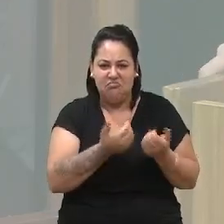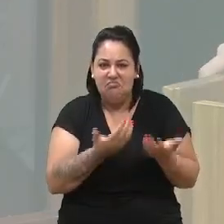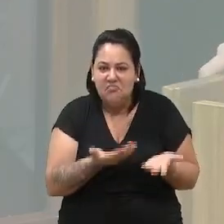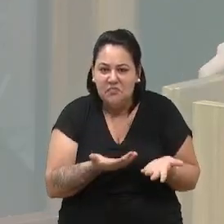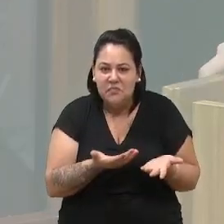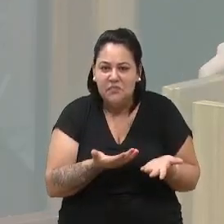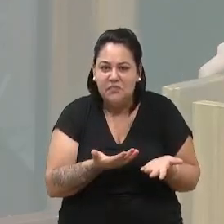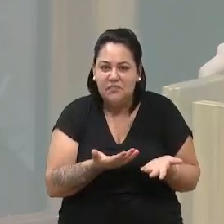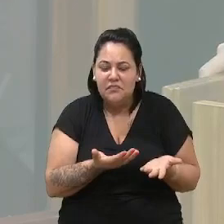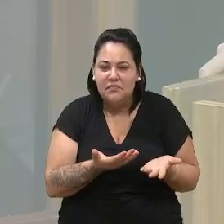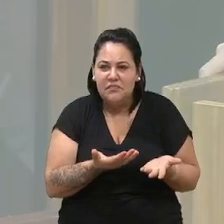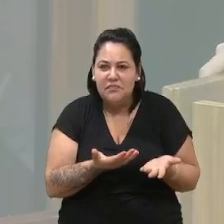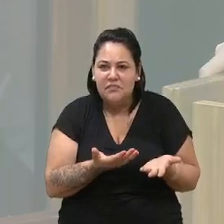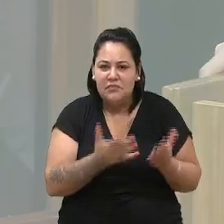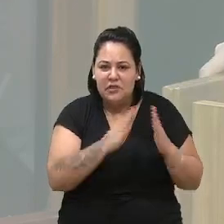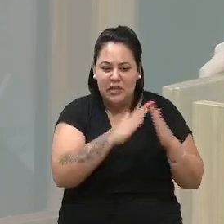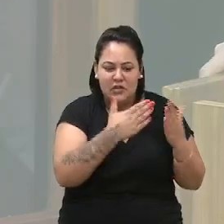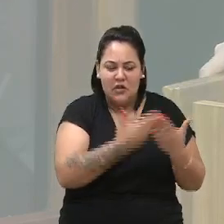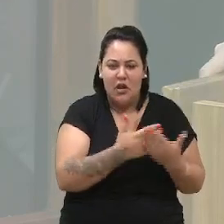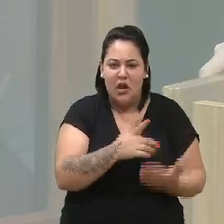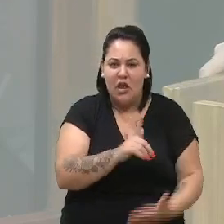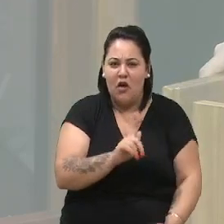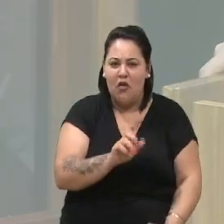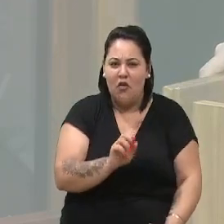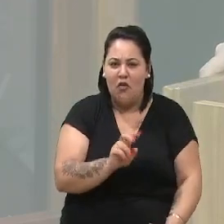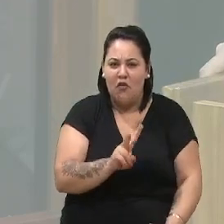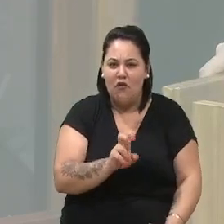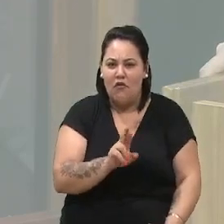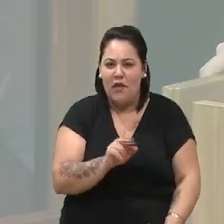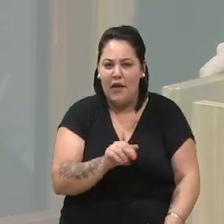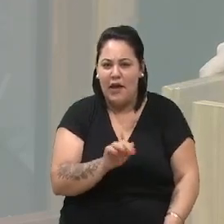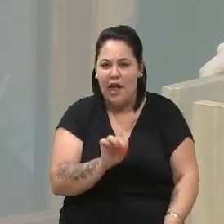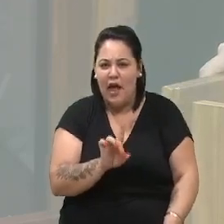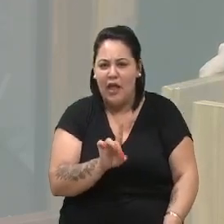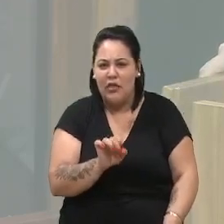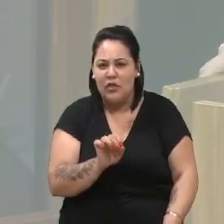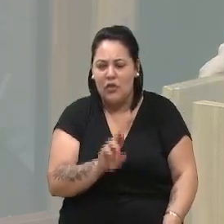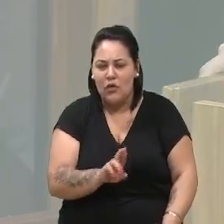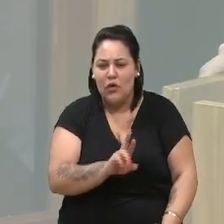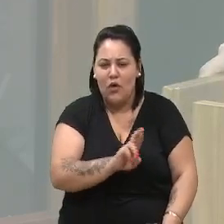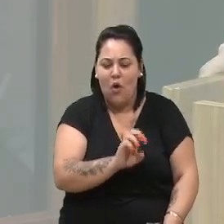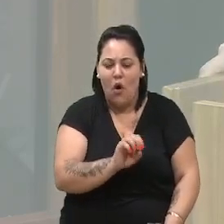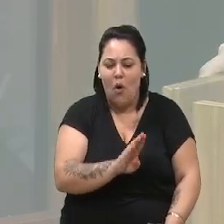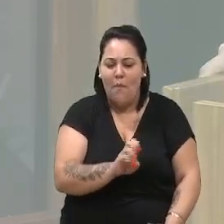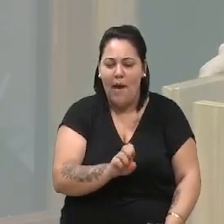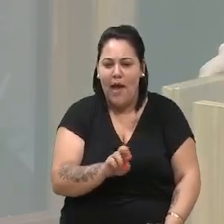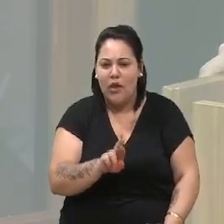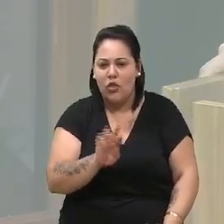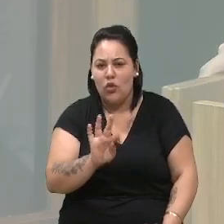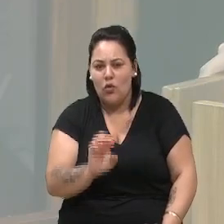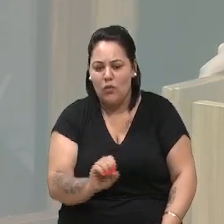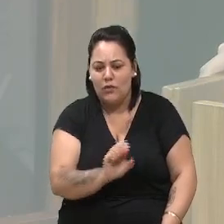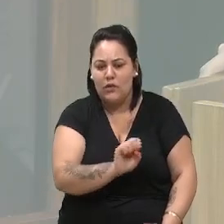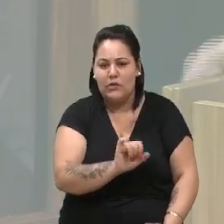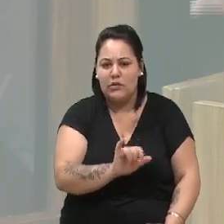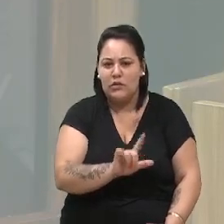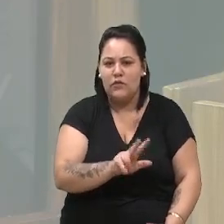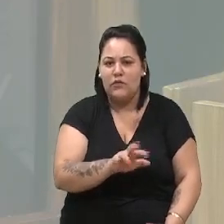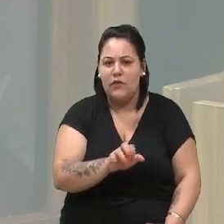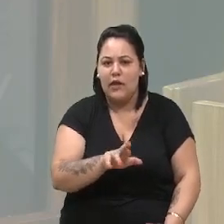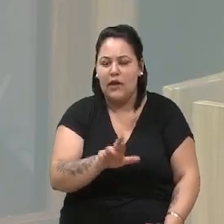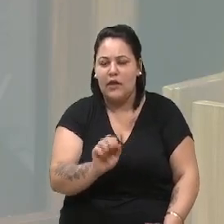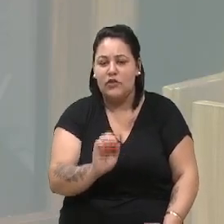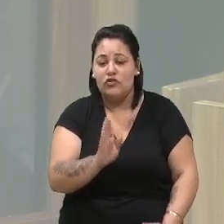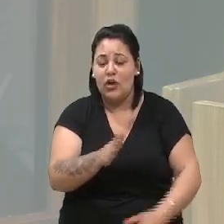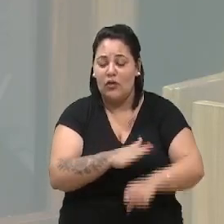na escola Governador Roberto Silveira, da qual a gente já conversou, aprovamos um pedido de informação, nós chegamos